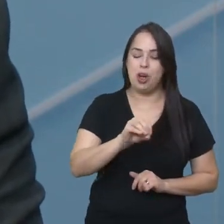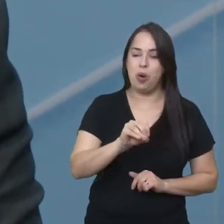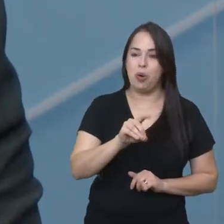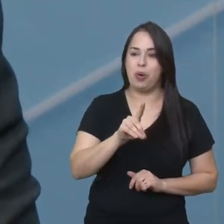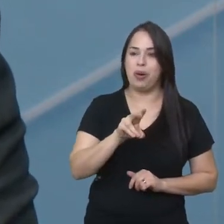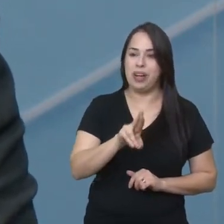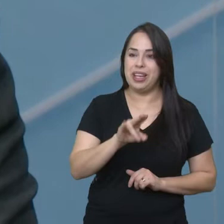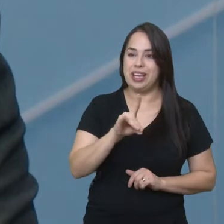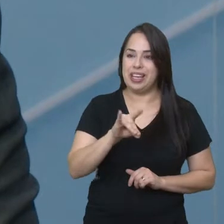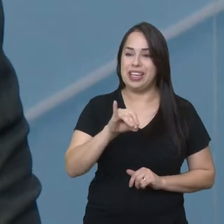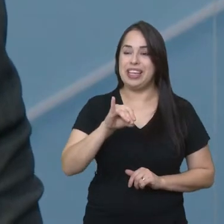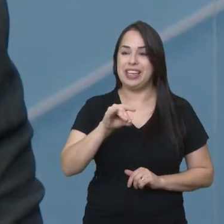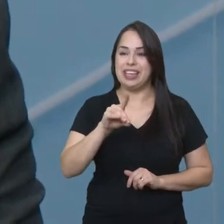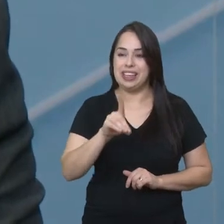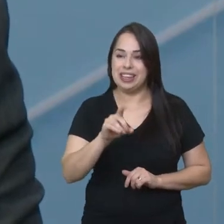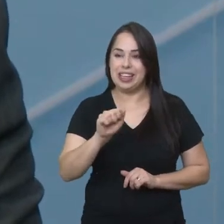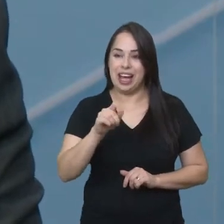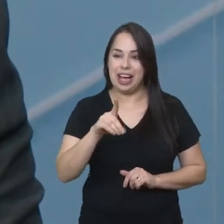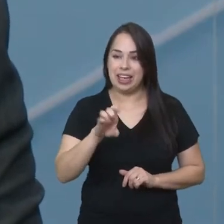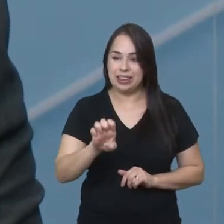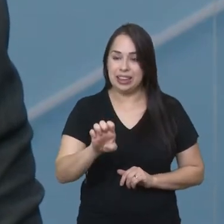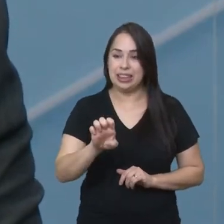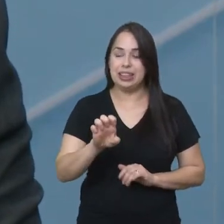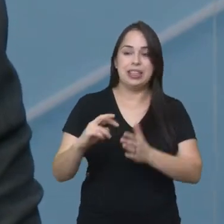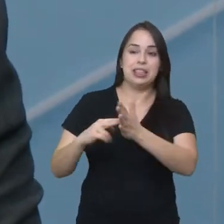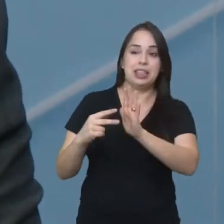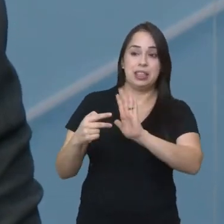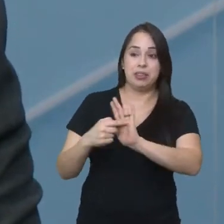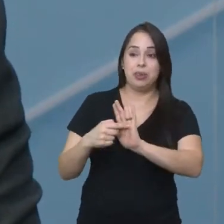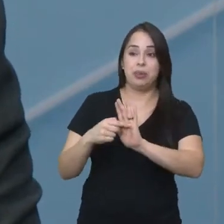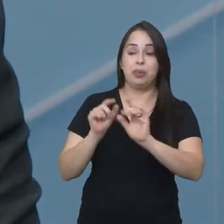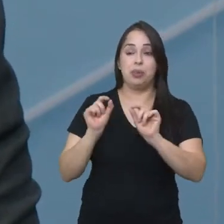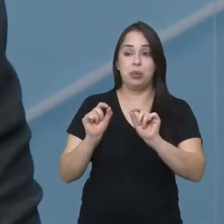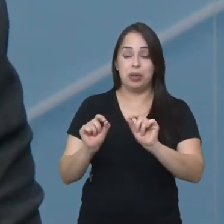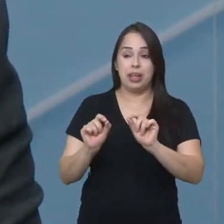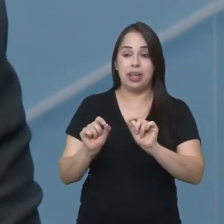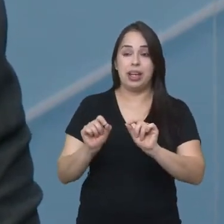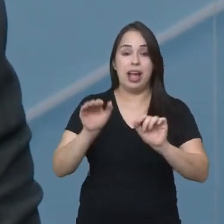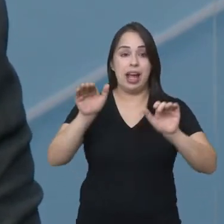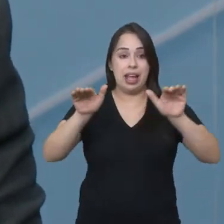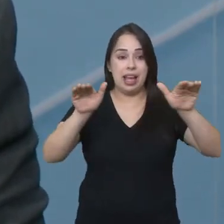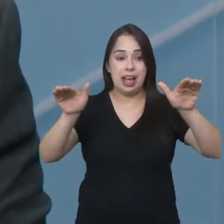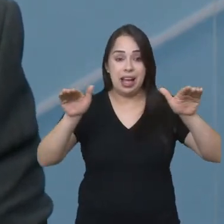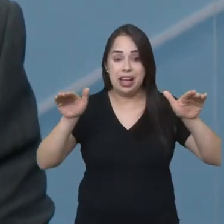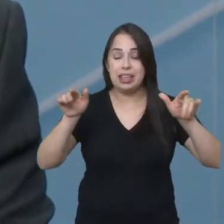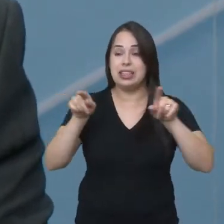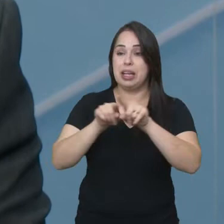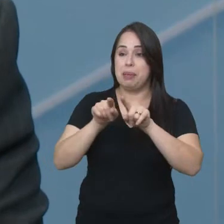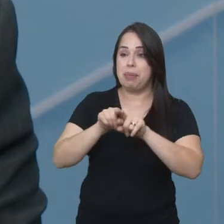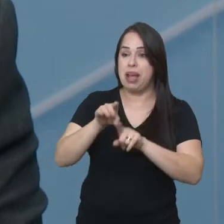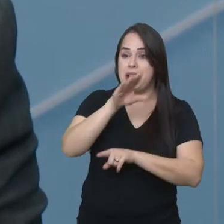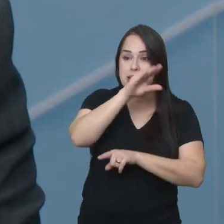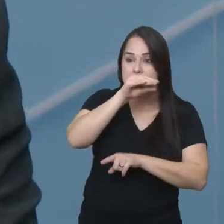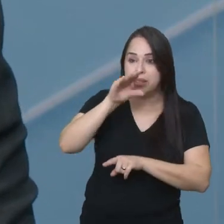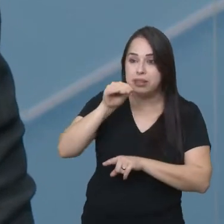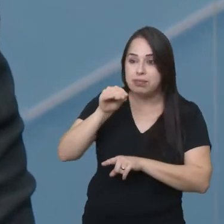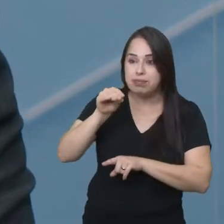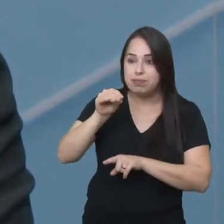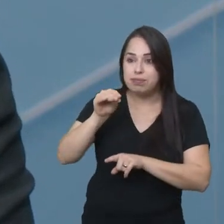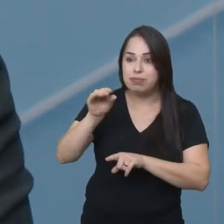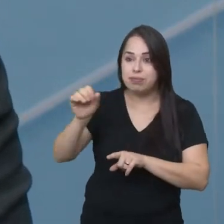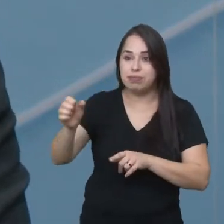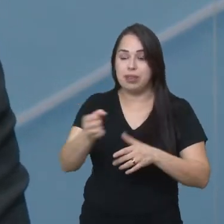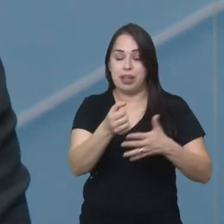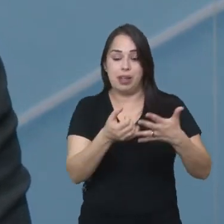o seu significado para trazer essa população infanto-juvenil à situação privilegiada